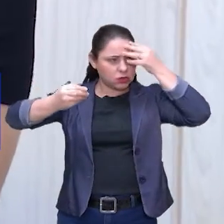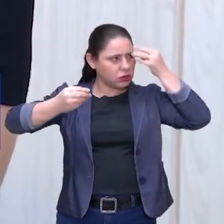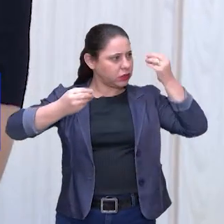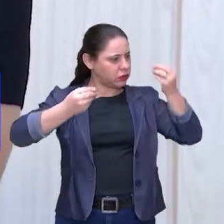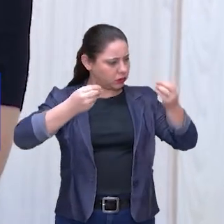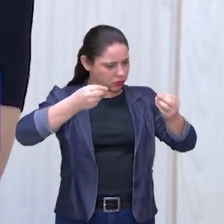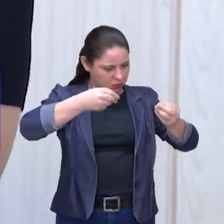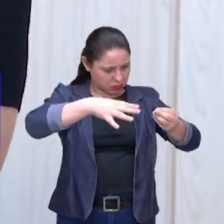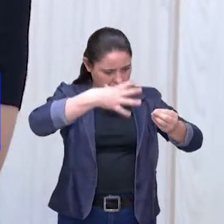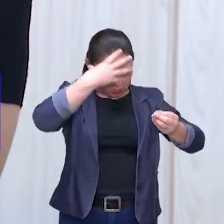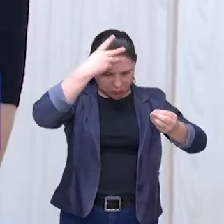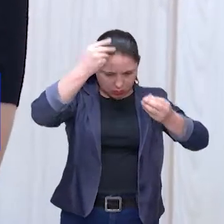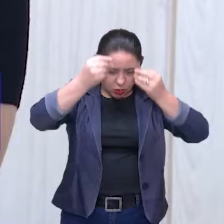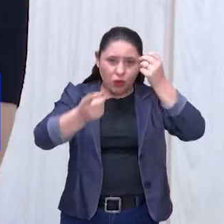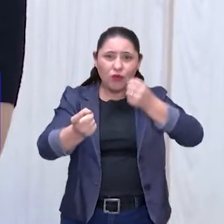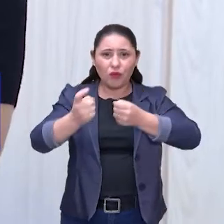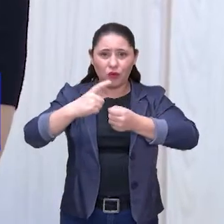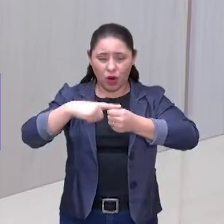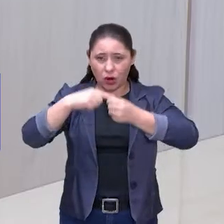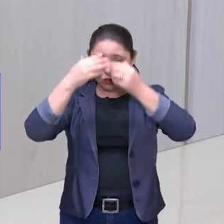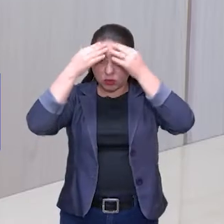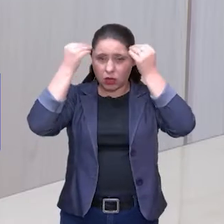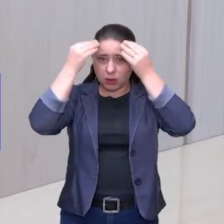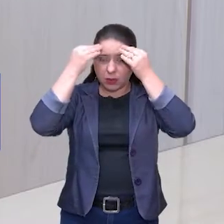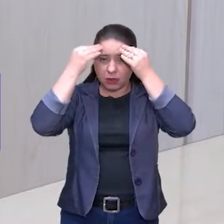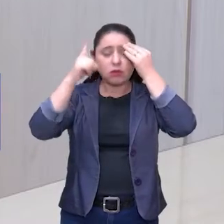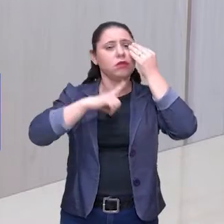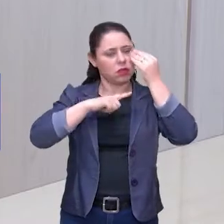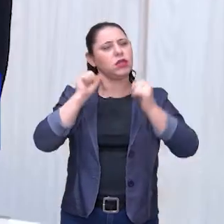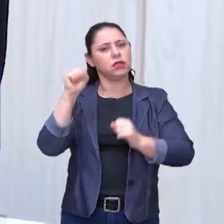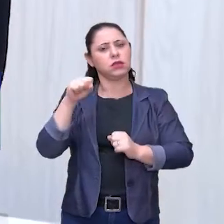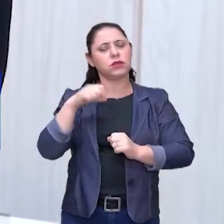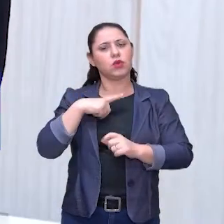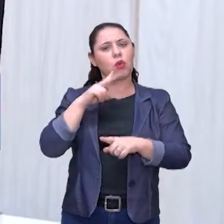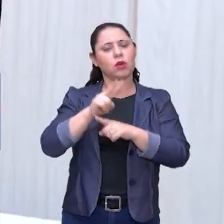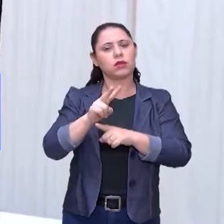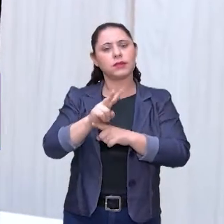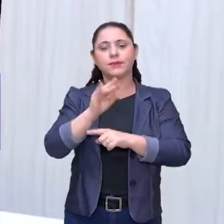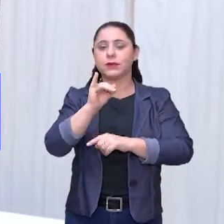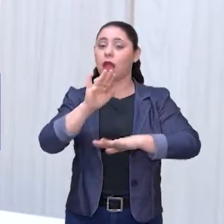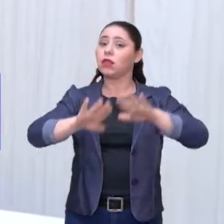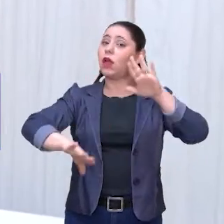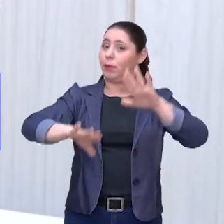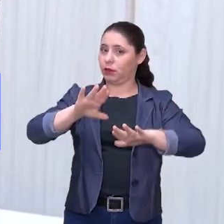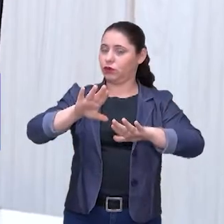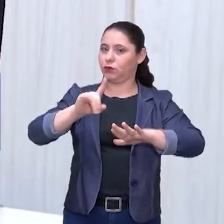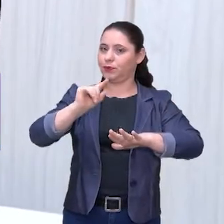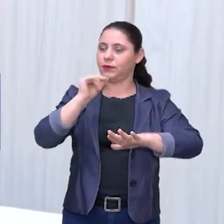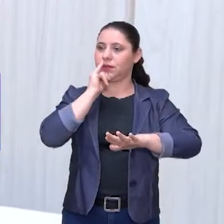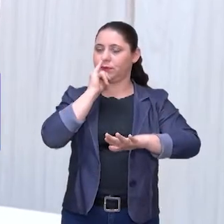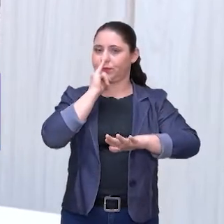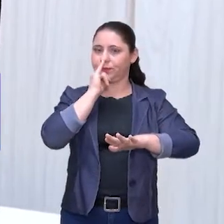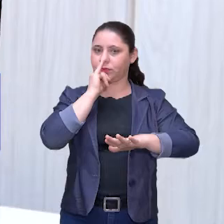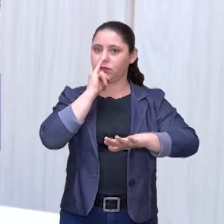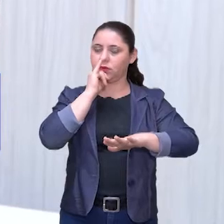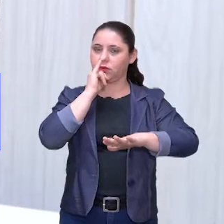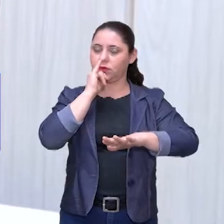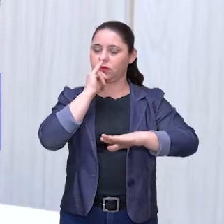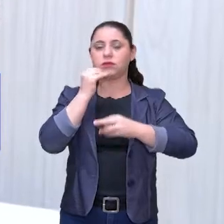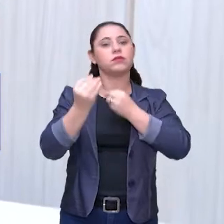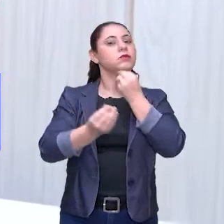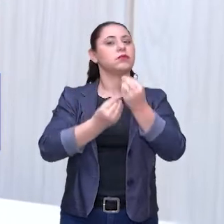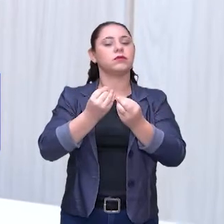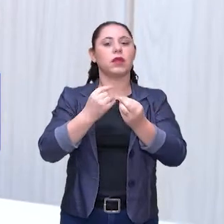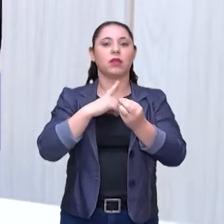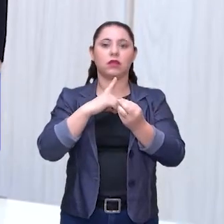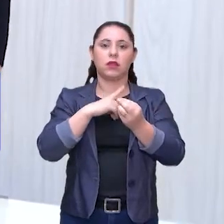os cabelos, né? Perde mesmo. Não, né? Tem retorno, doutor, do cabelo, do pelo? Tem. Depende muito do